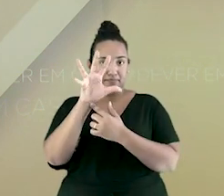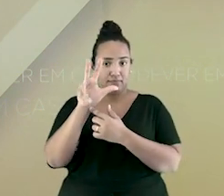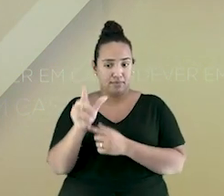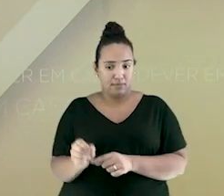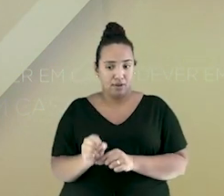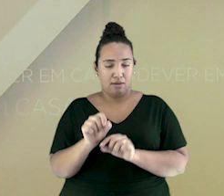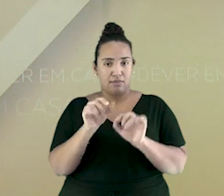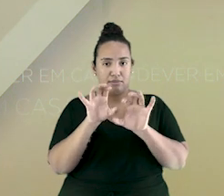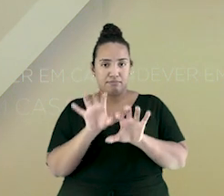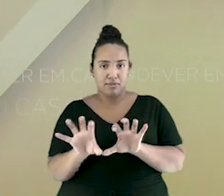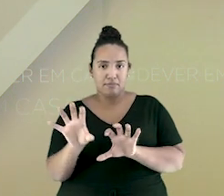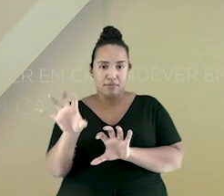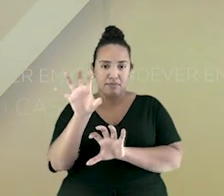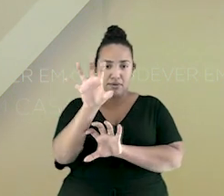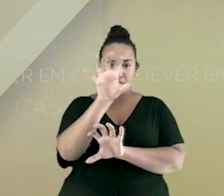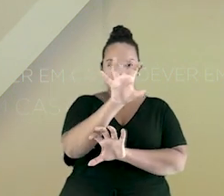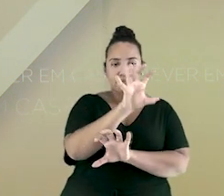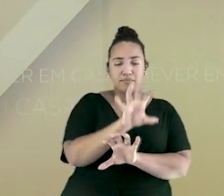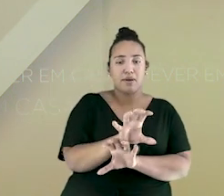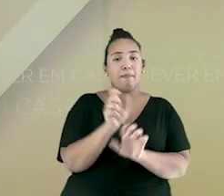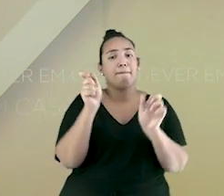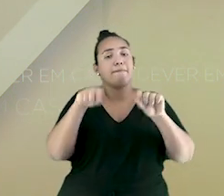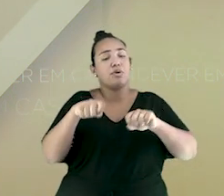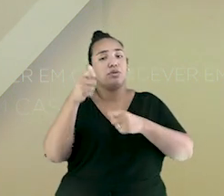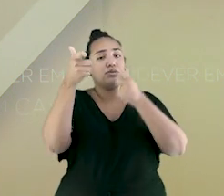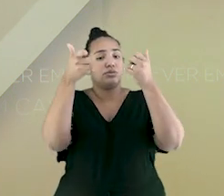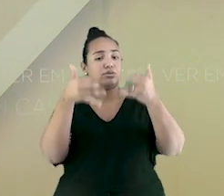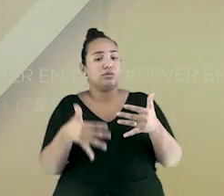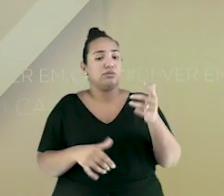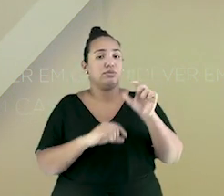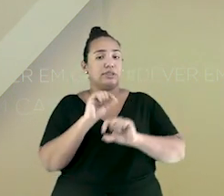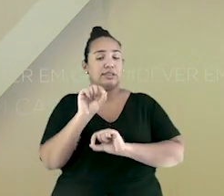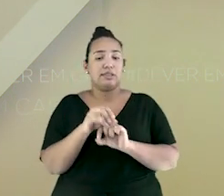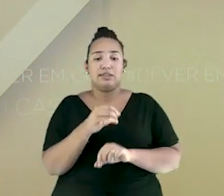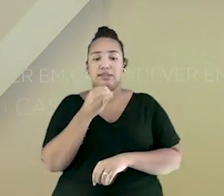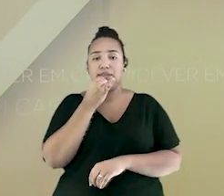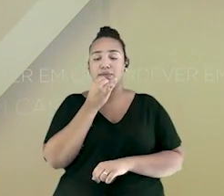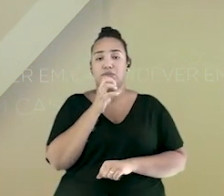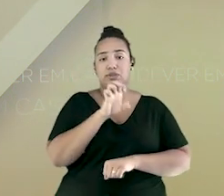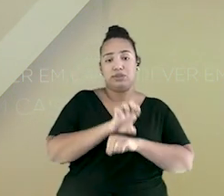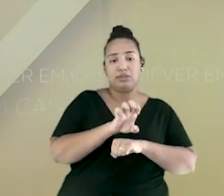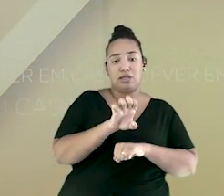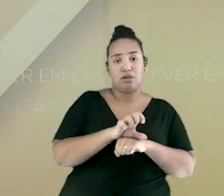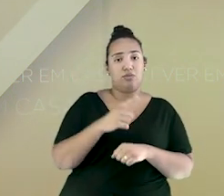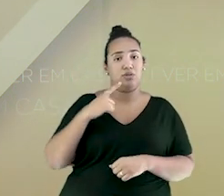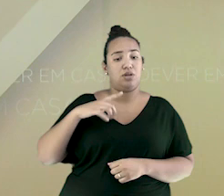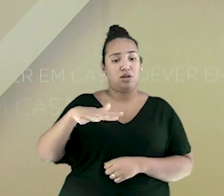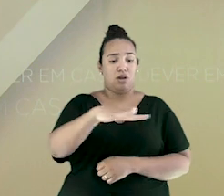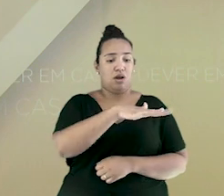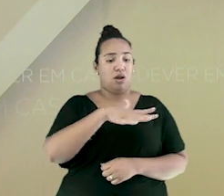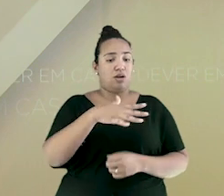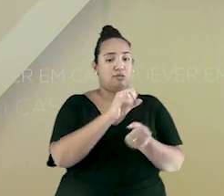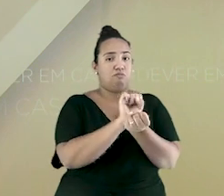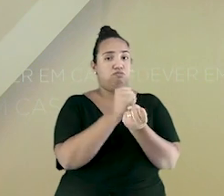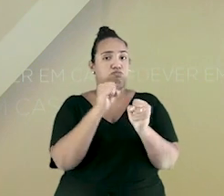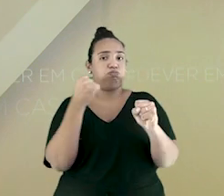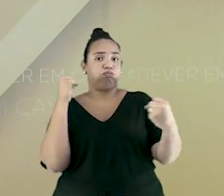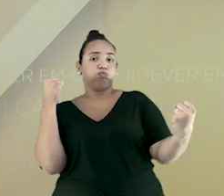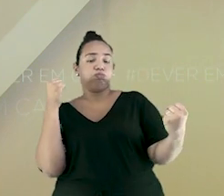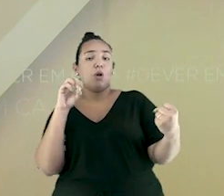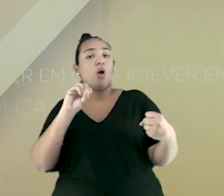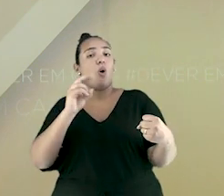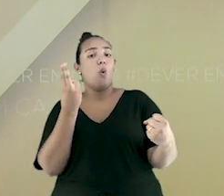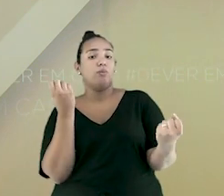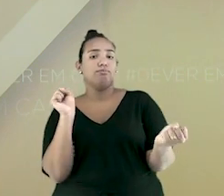esses traçados no mapa, podemos dizer, por estimativa, qual estado com maior ou menor território, por